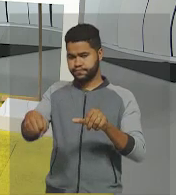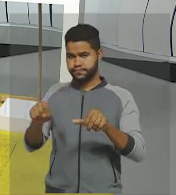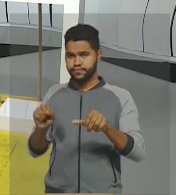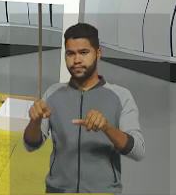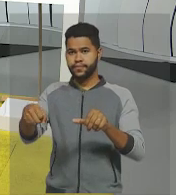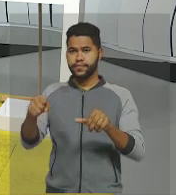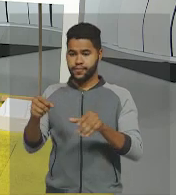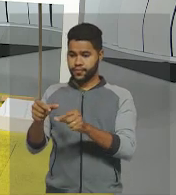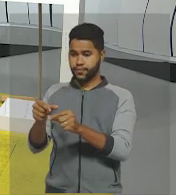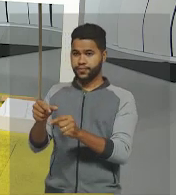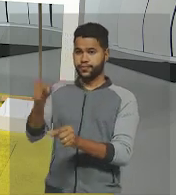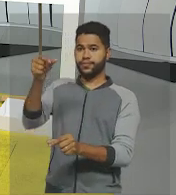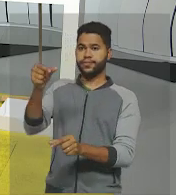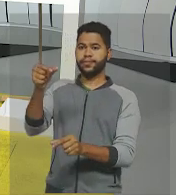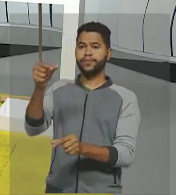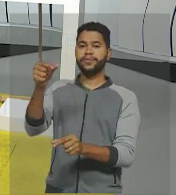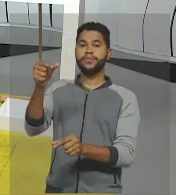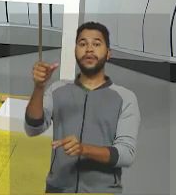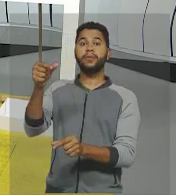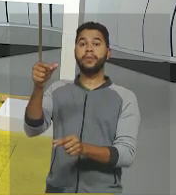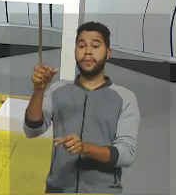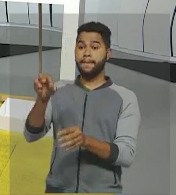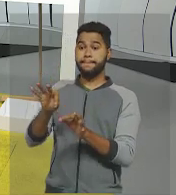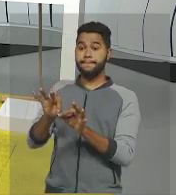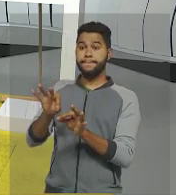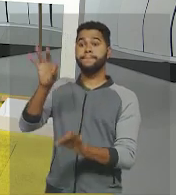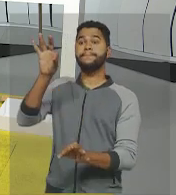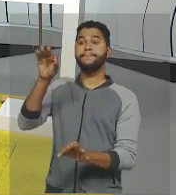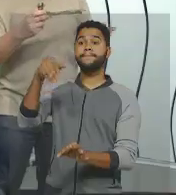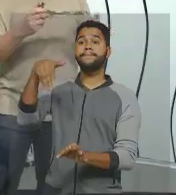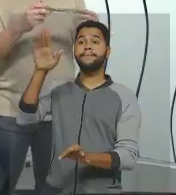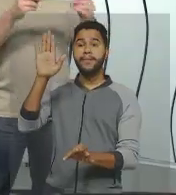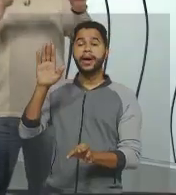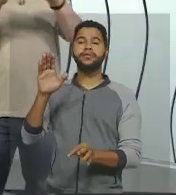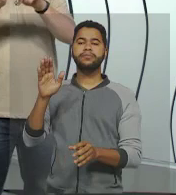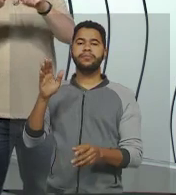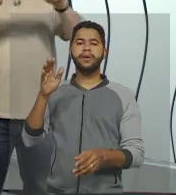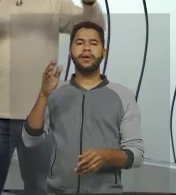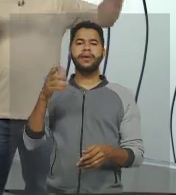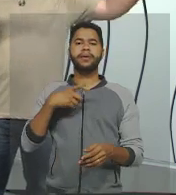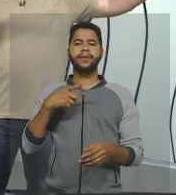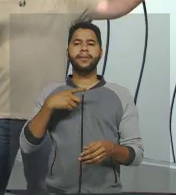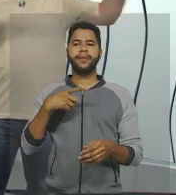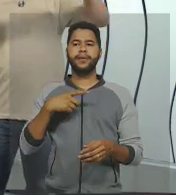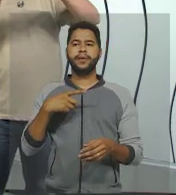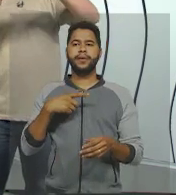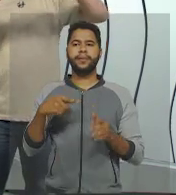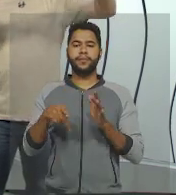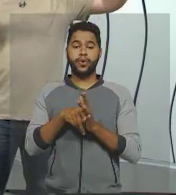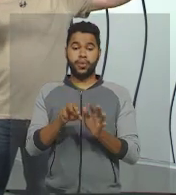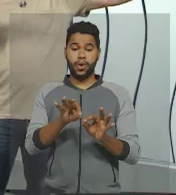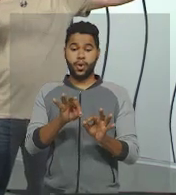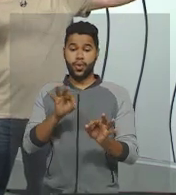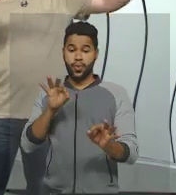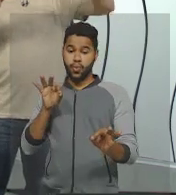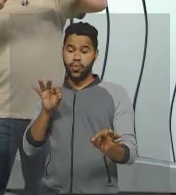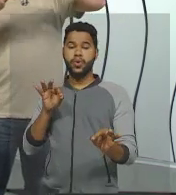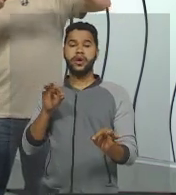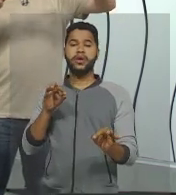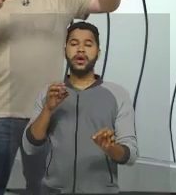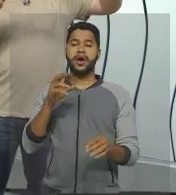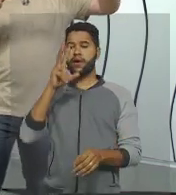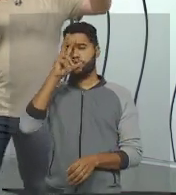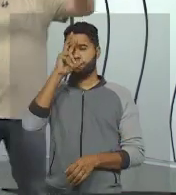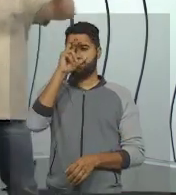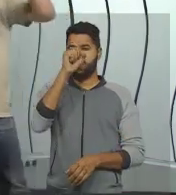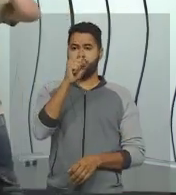o cabo da chave. Para que ela está fazendo aquilo? Justamente para aumentar essa distância aqui. Se